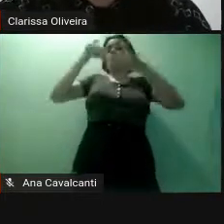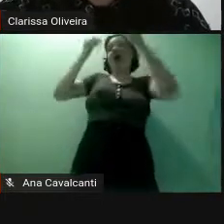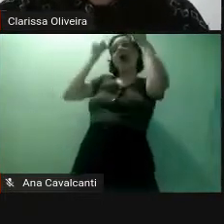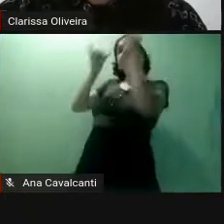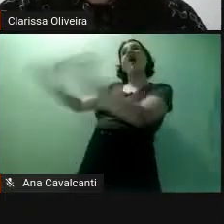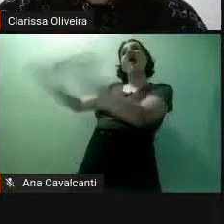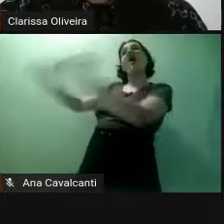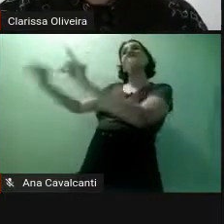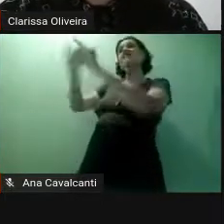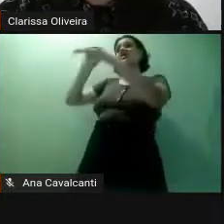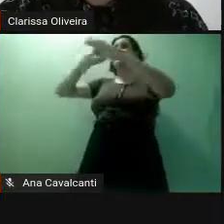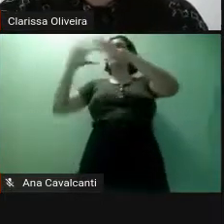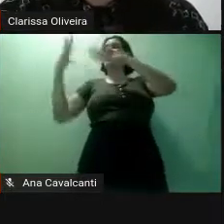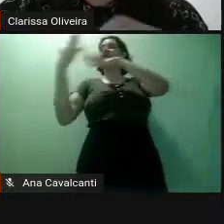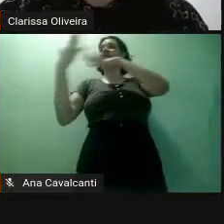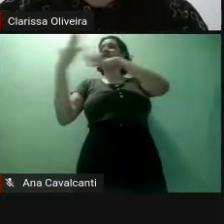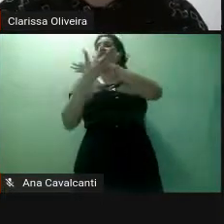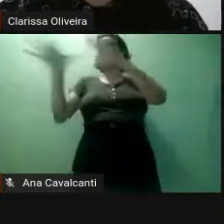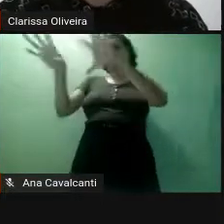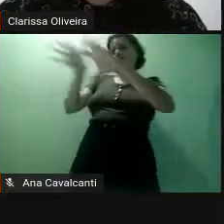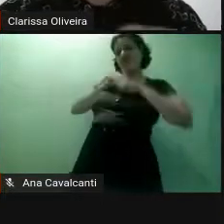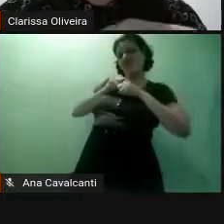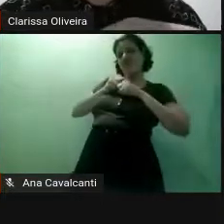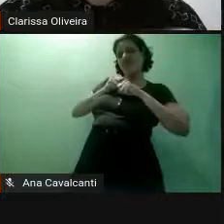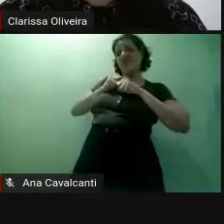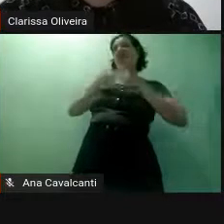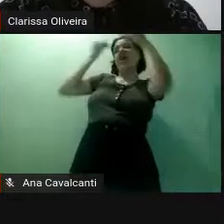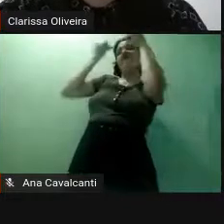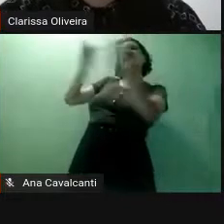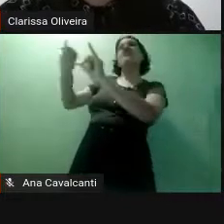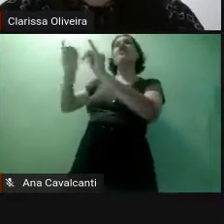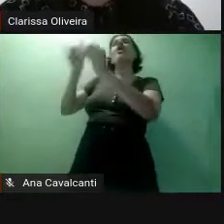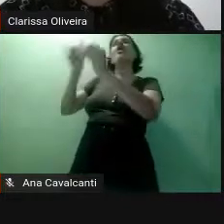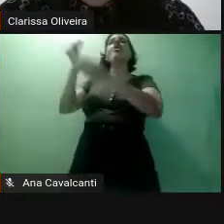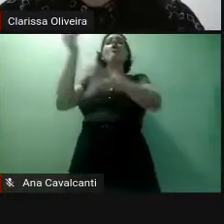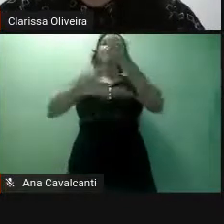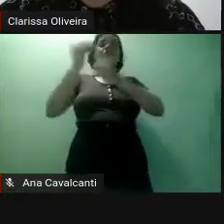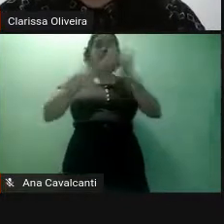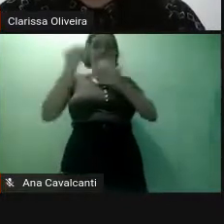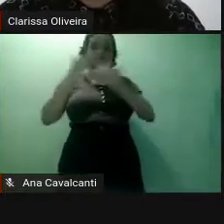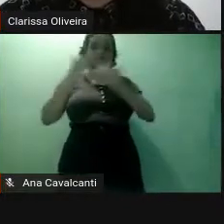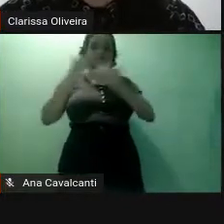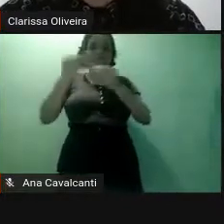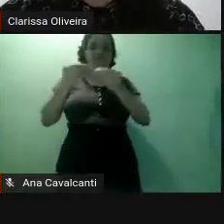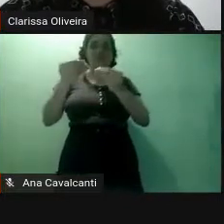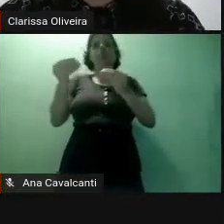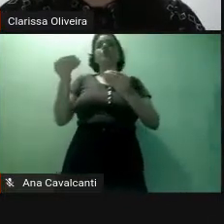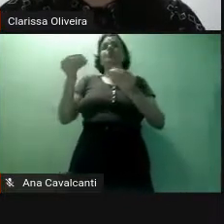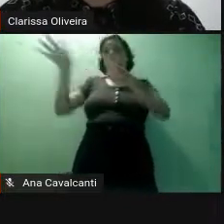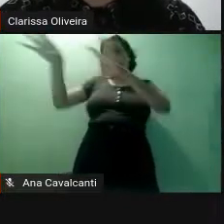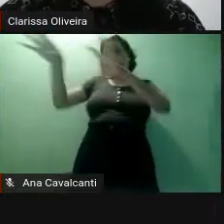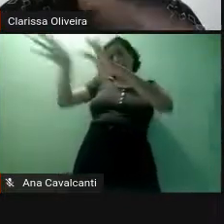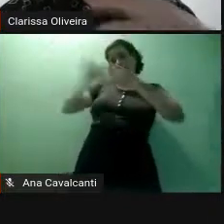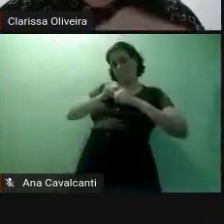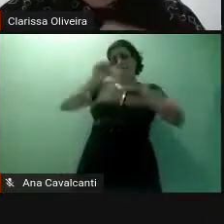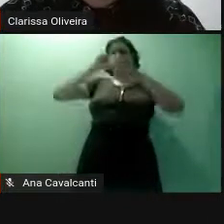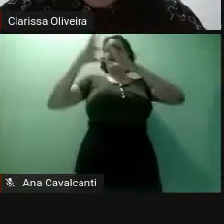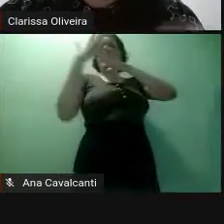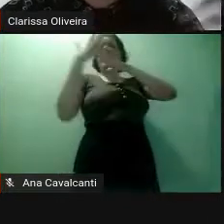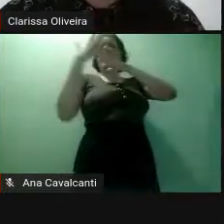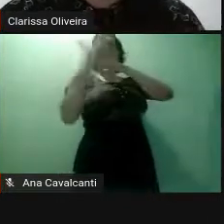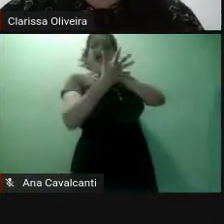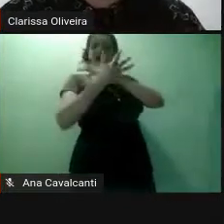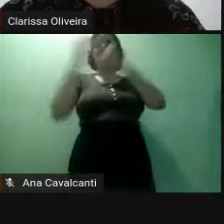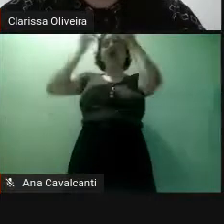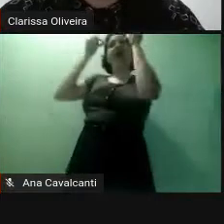evitar a nossa contaminação, evitar que a gente pegue a Covid-19, contraia o